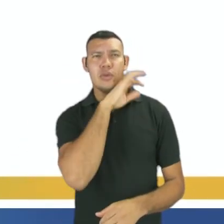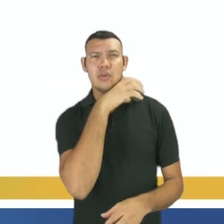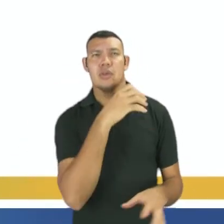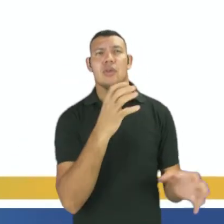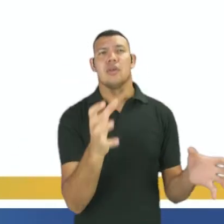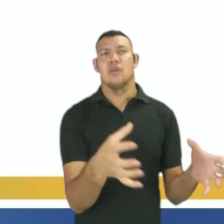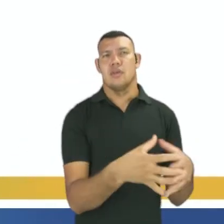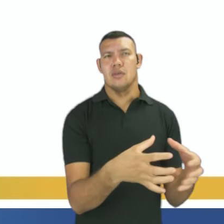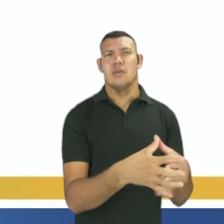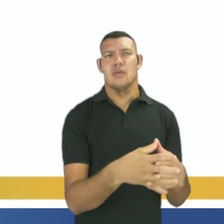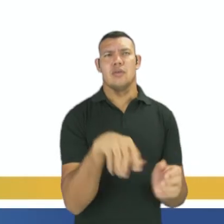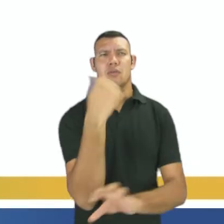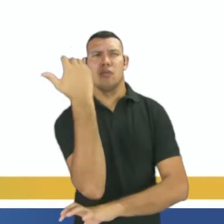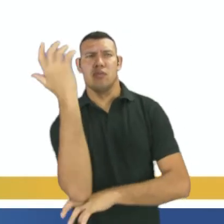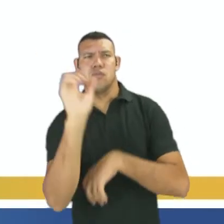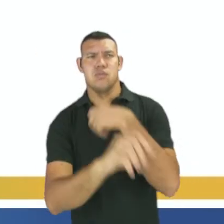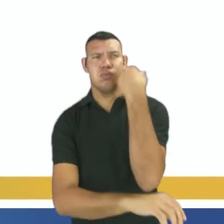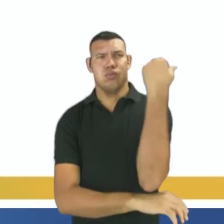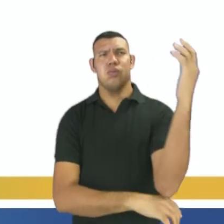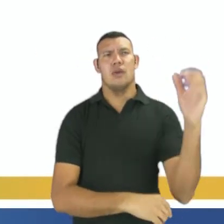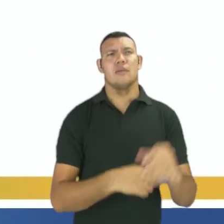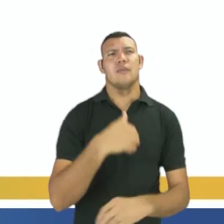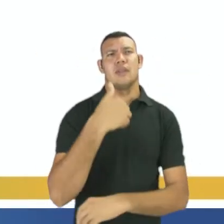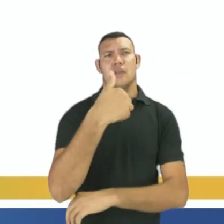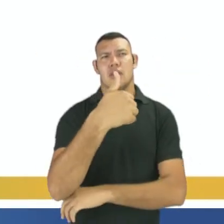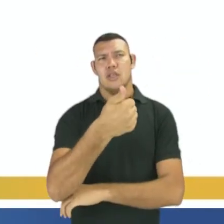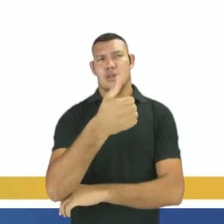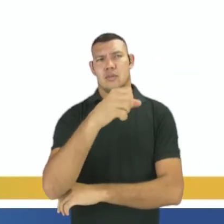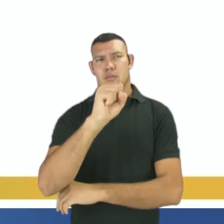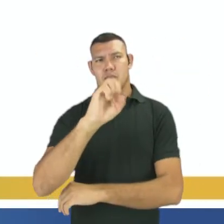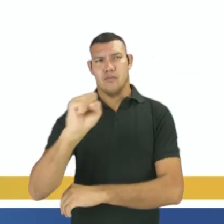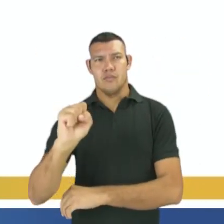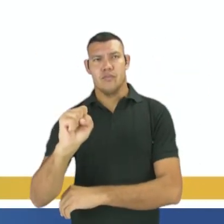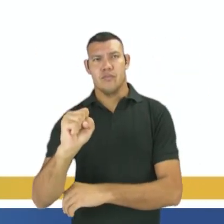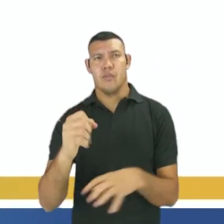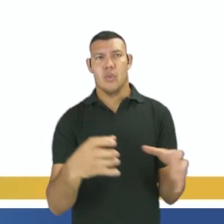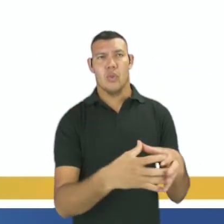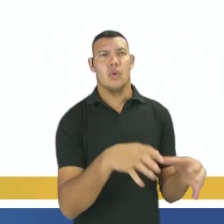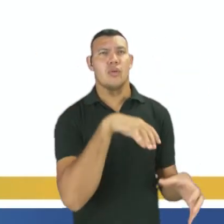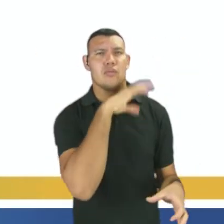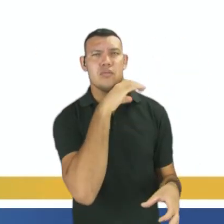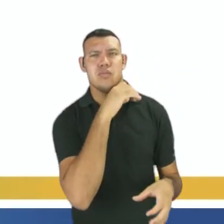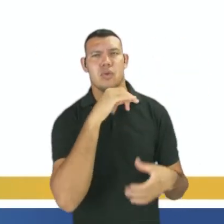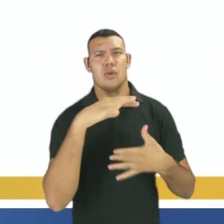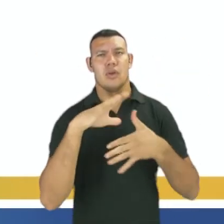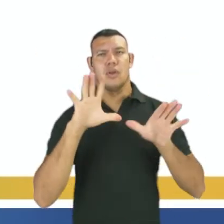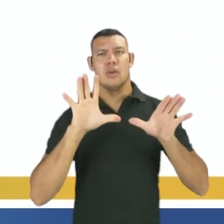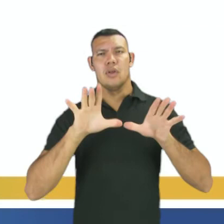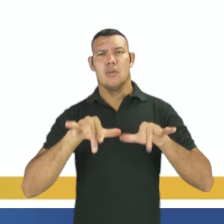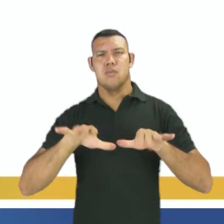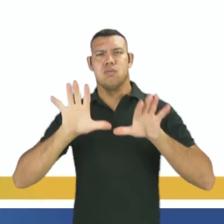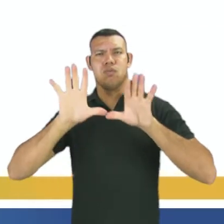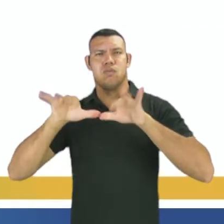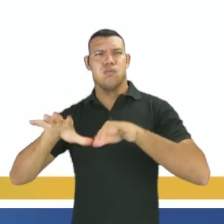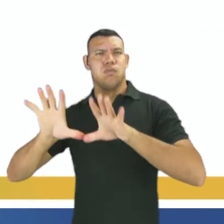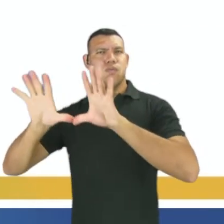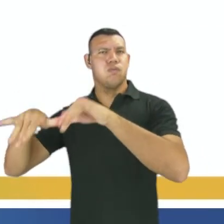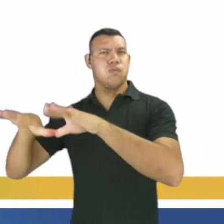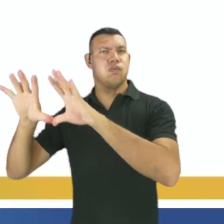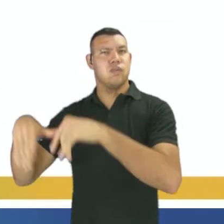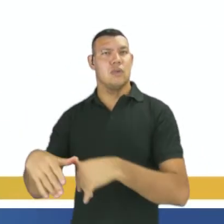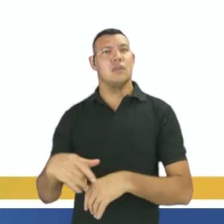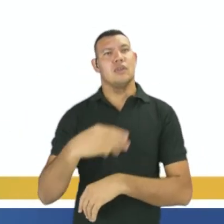espécies de anfíbios 368 espécies de répteis a até 3 mil ou mais 3 mil espécies de abelhas